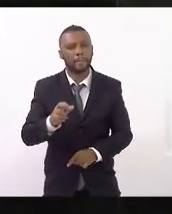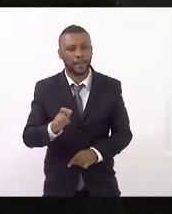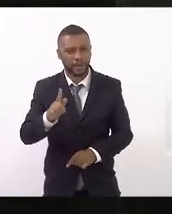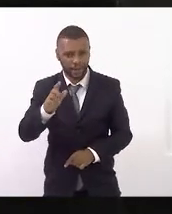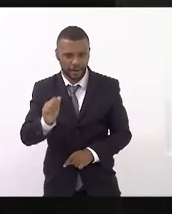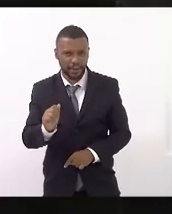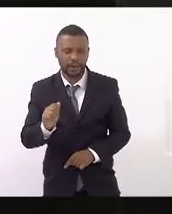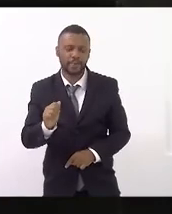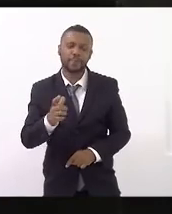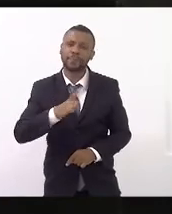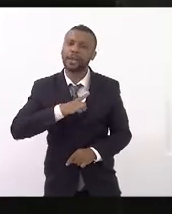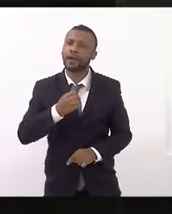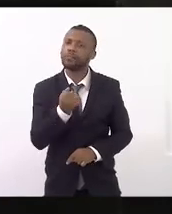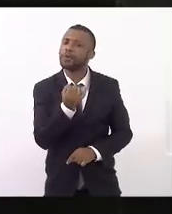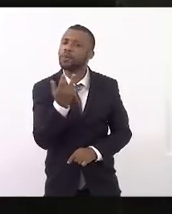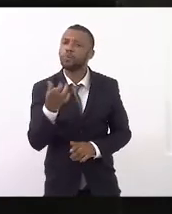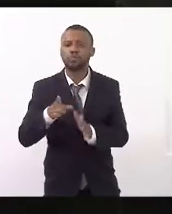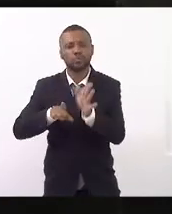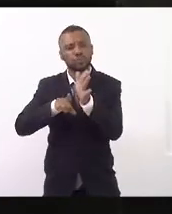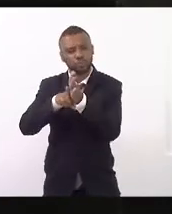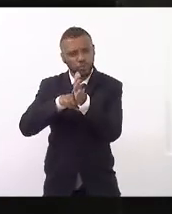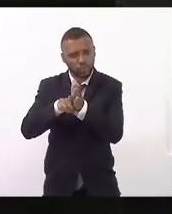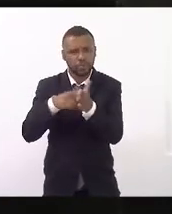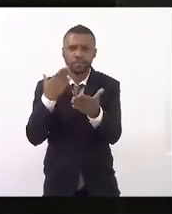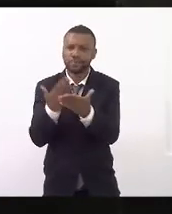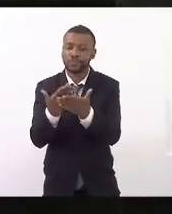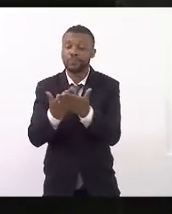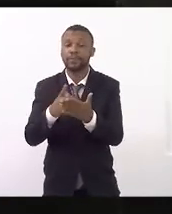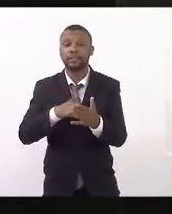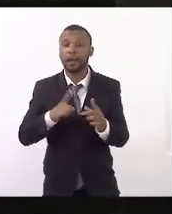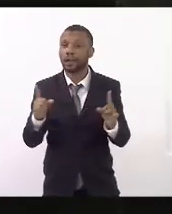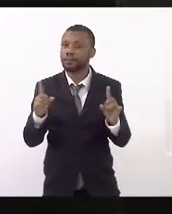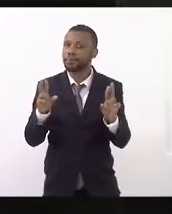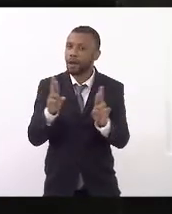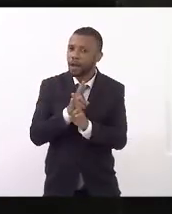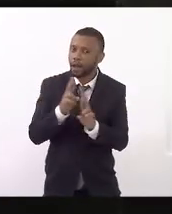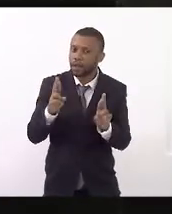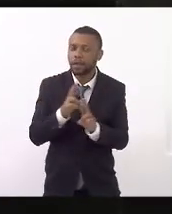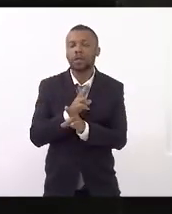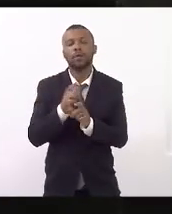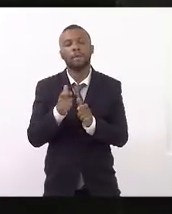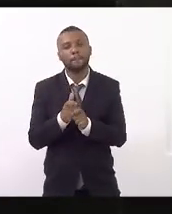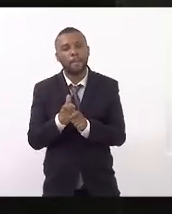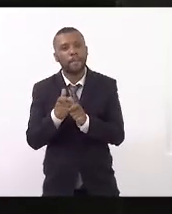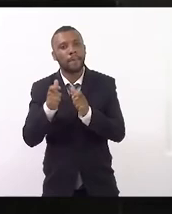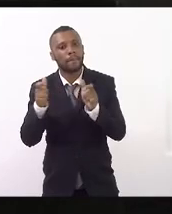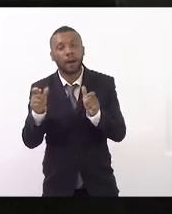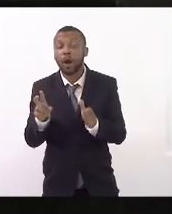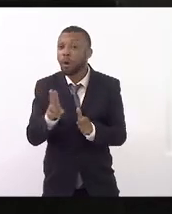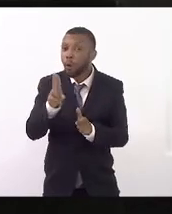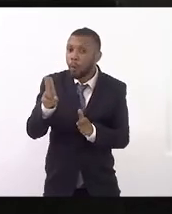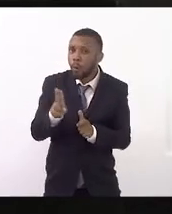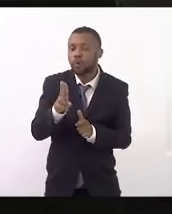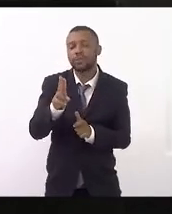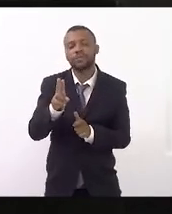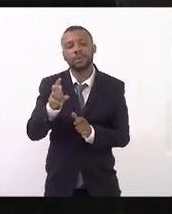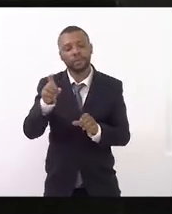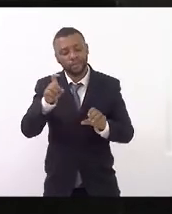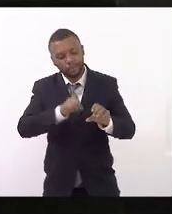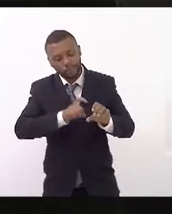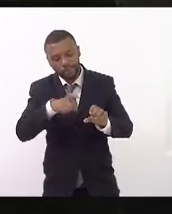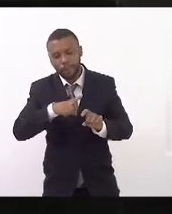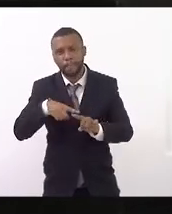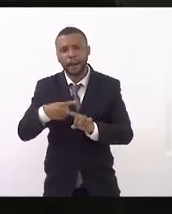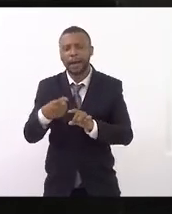presidente, alguns estudos que traçam uma relação entre o crescente uso de fertilizantes e agrotóxicos com o